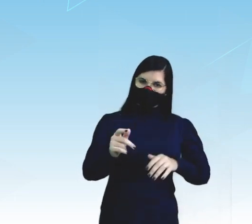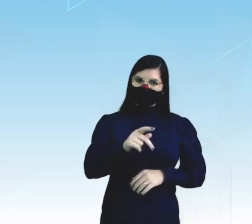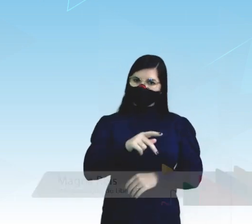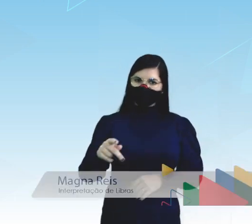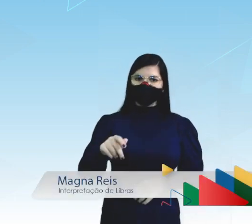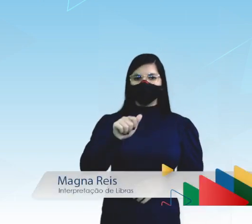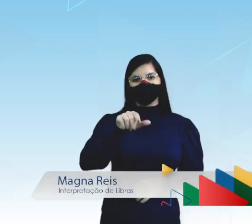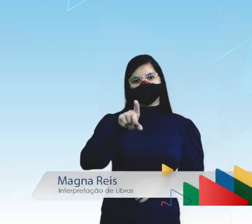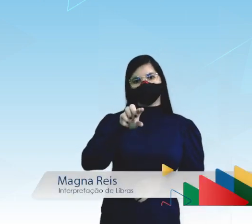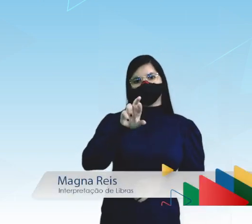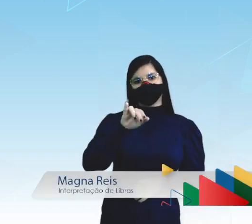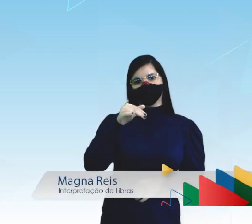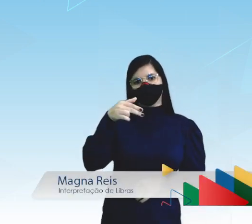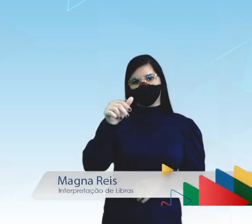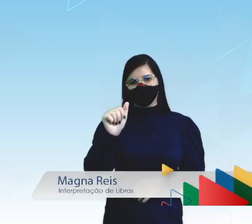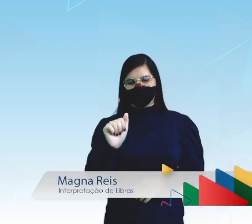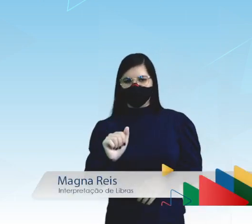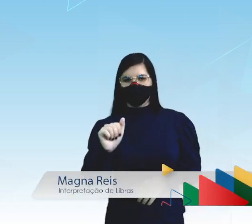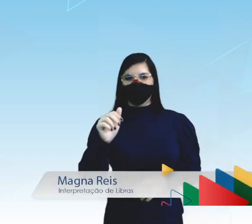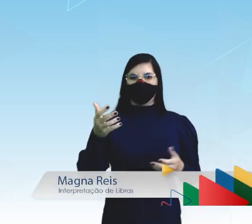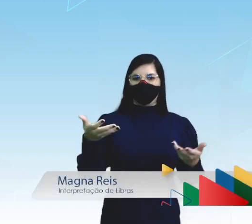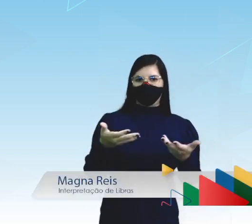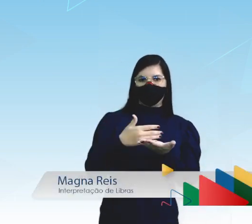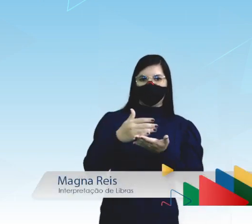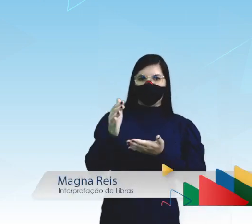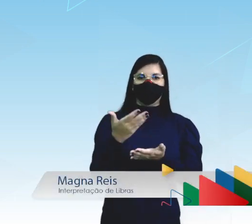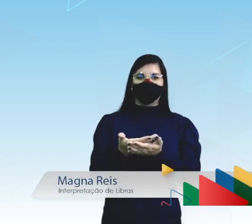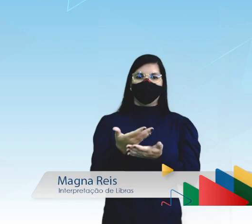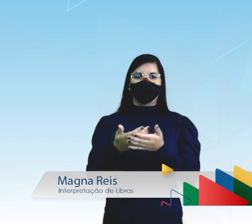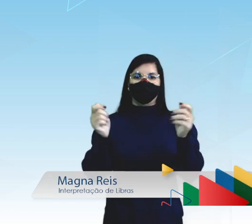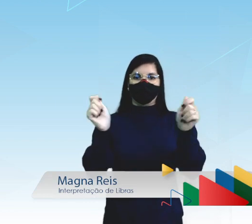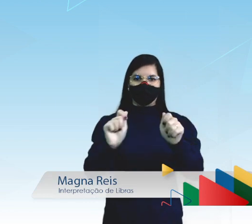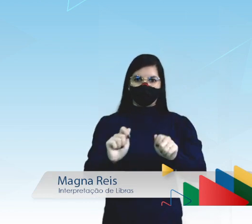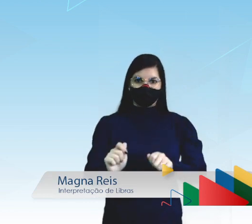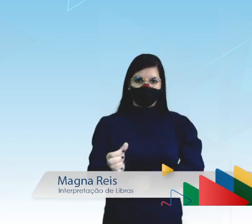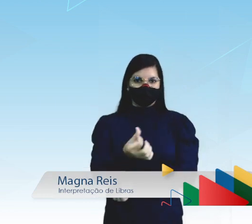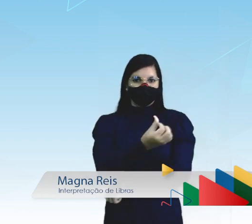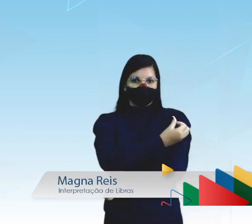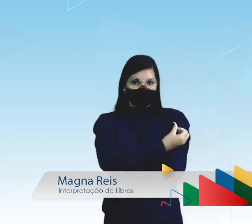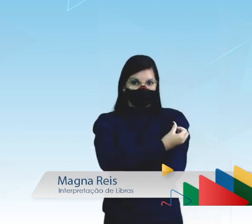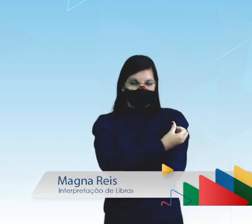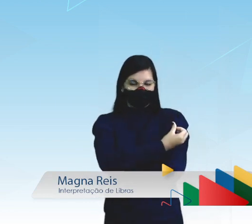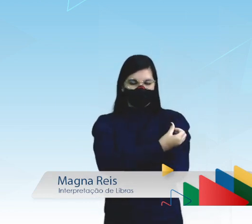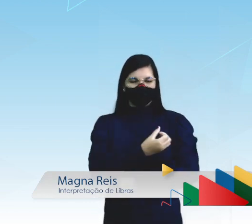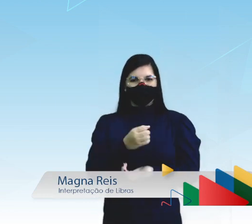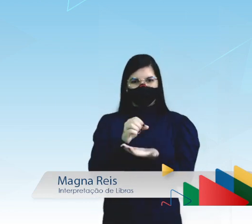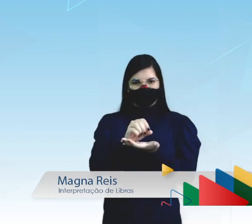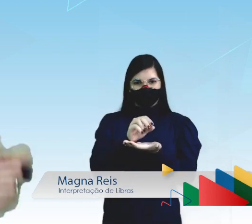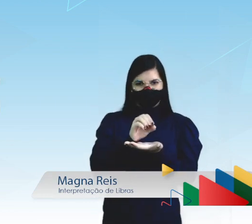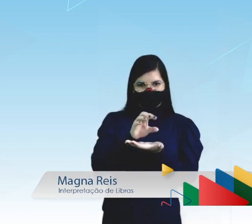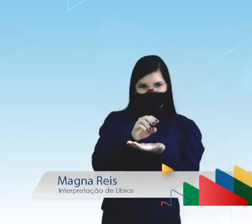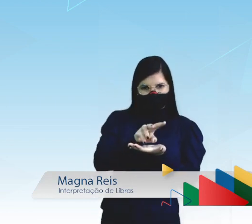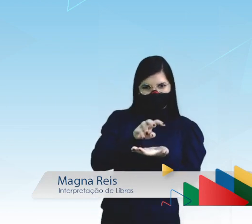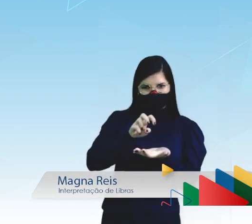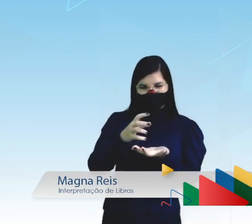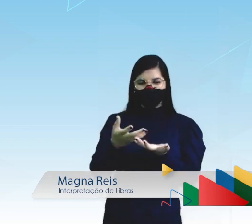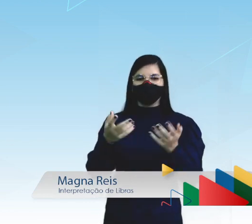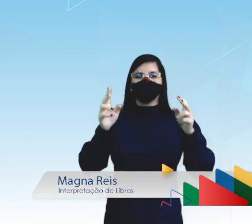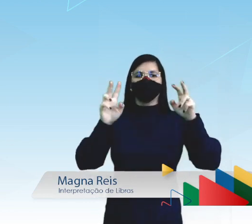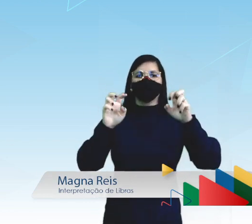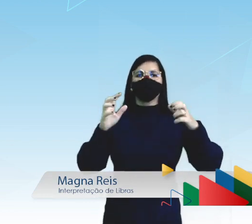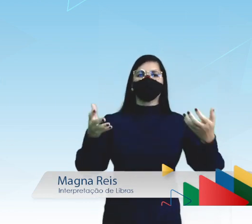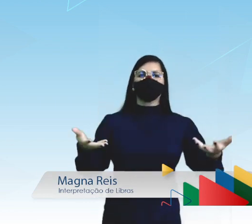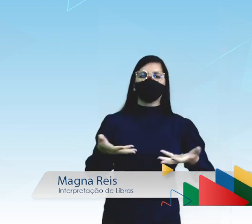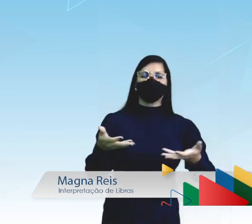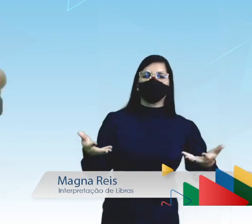Eu sou a professora Adriana Freitas. Estamos começando mais uma aula de arte para os sextos anos, pelo EducaPE. O tema da nossa aula de hoje